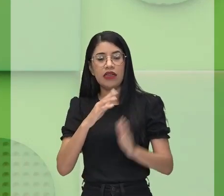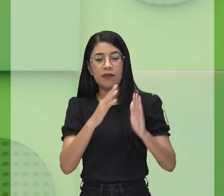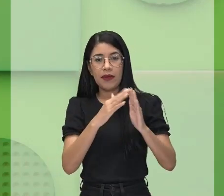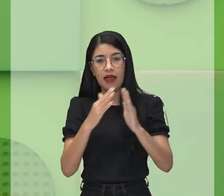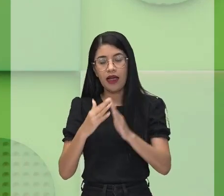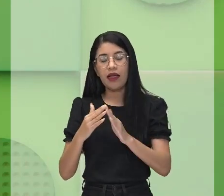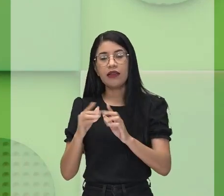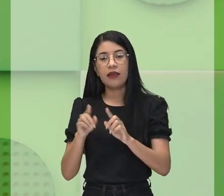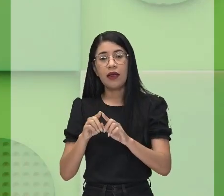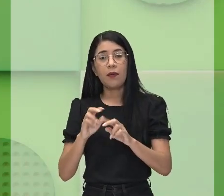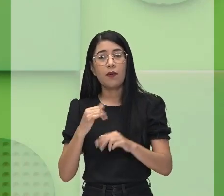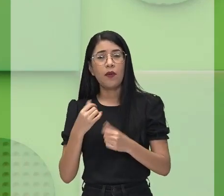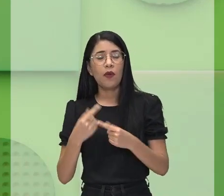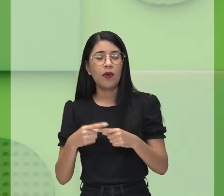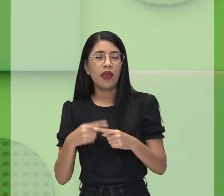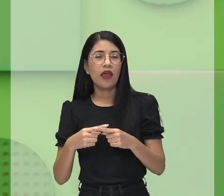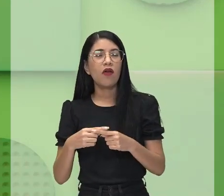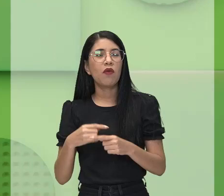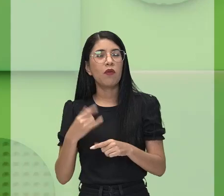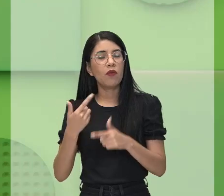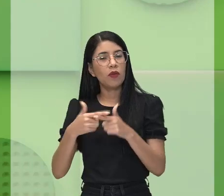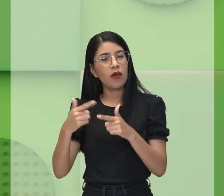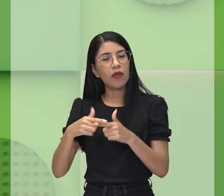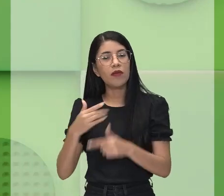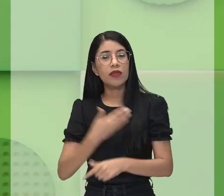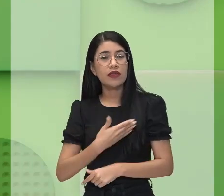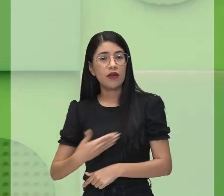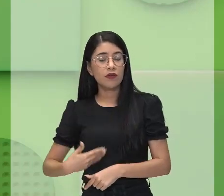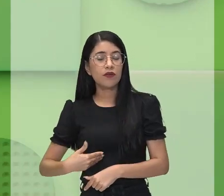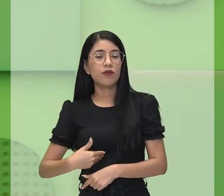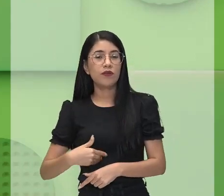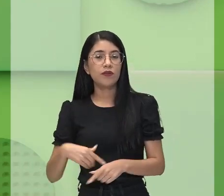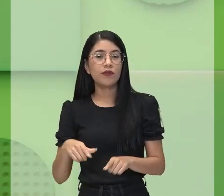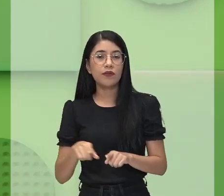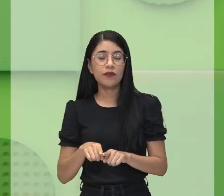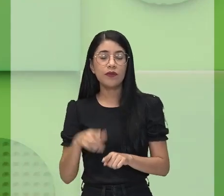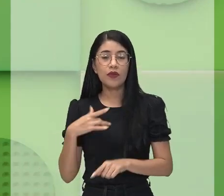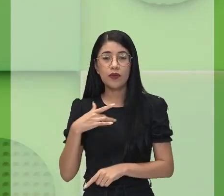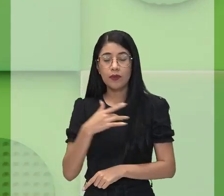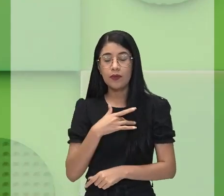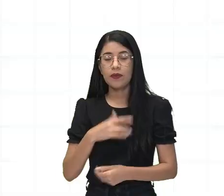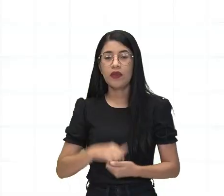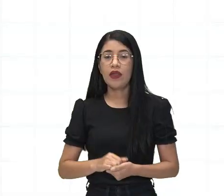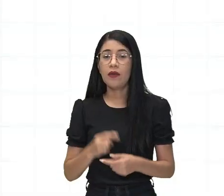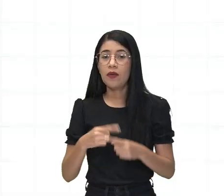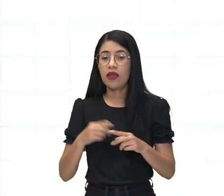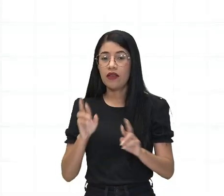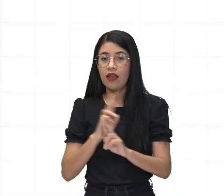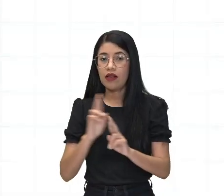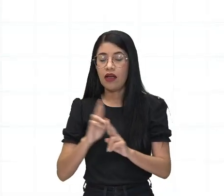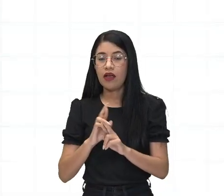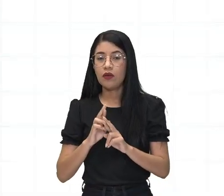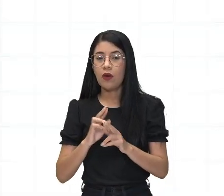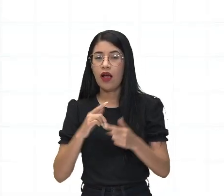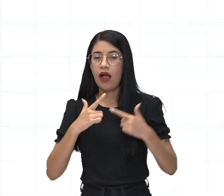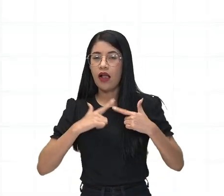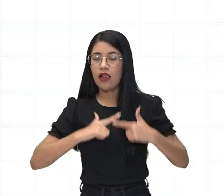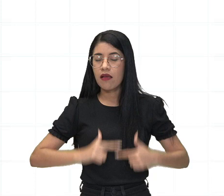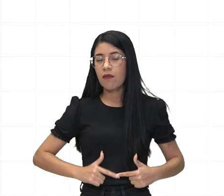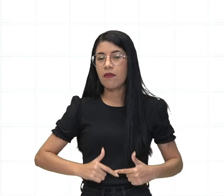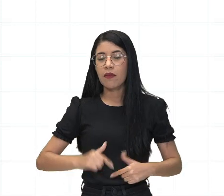de saúde pública, porque está associado aí à higiene do ambiente, tá bom? Como sinais e